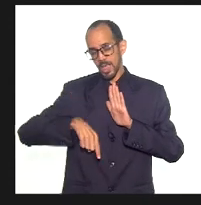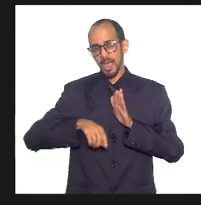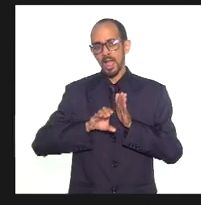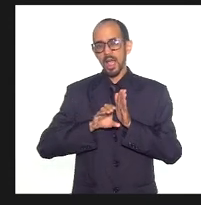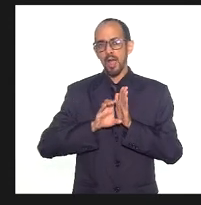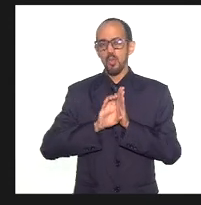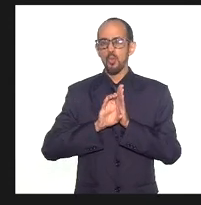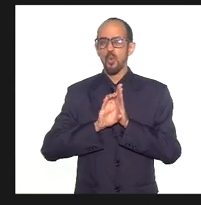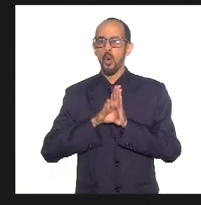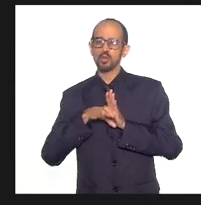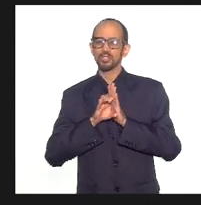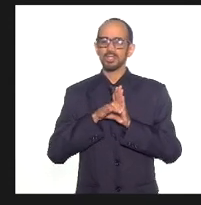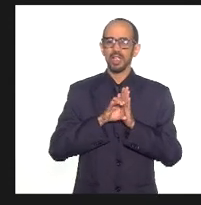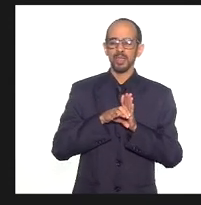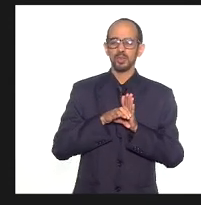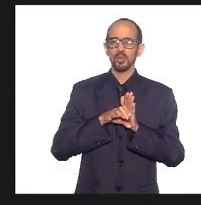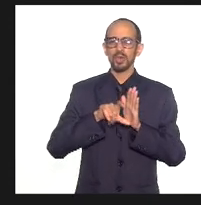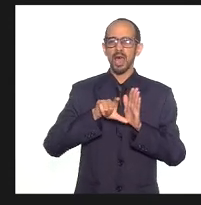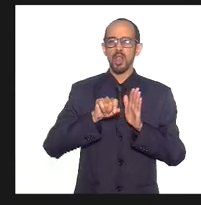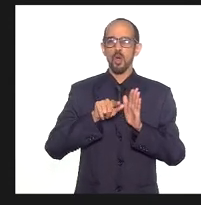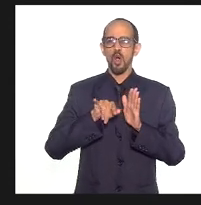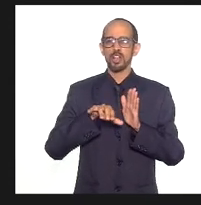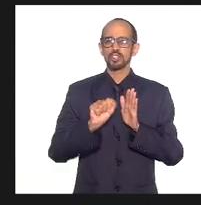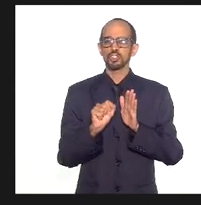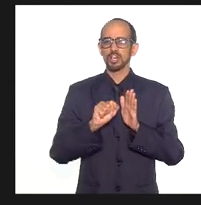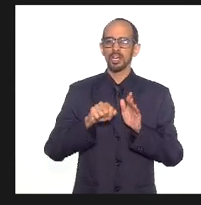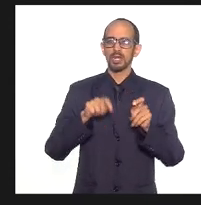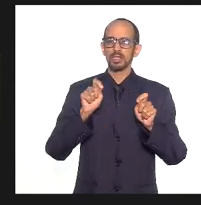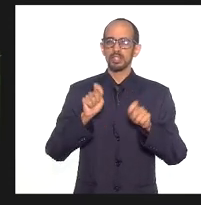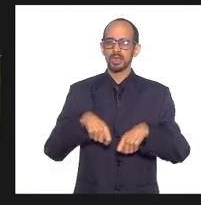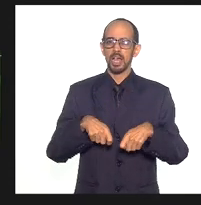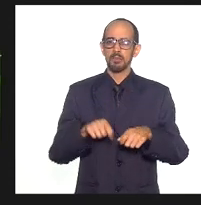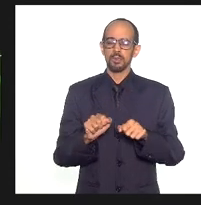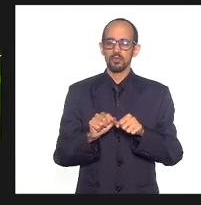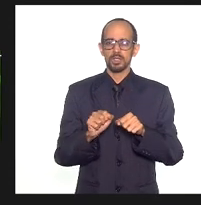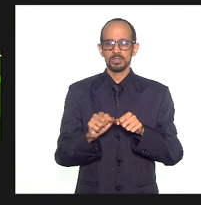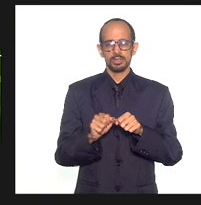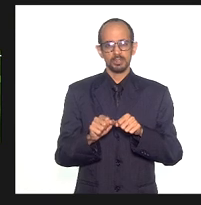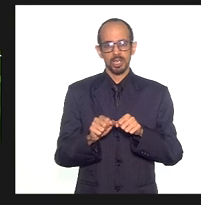que a gente procura refletir a partir da regulação.